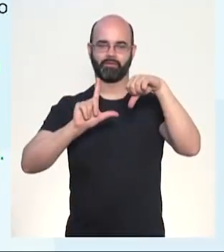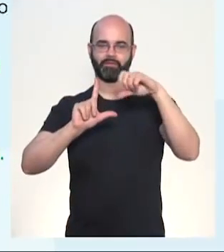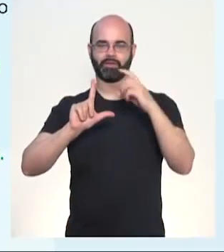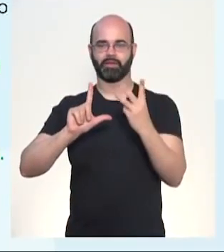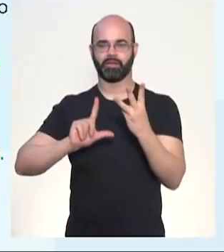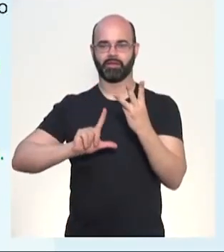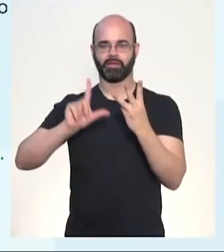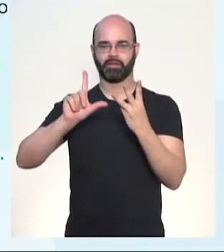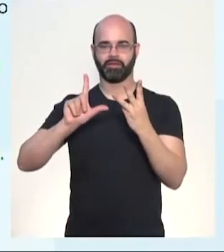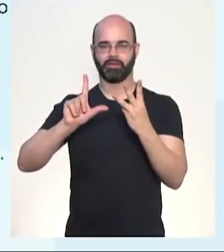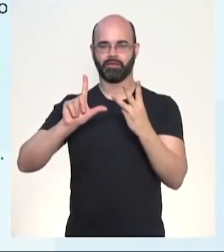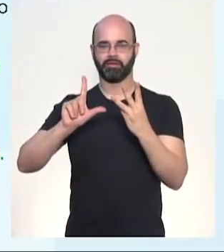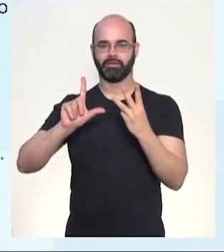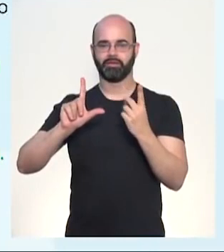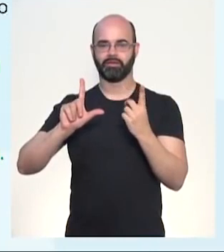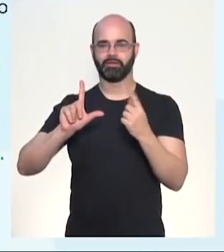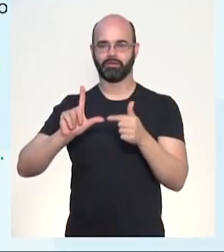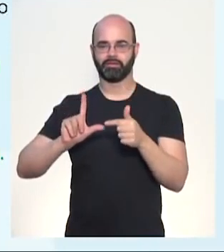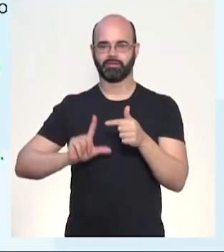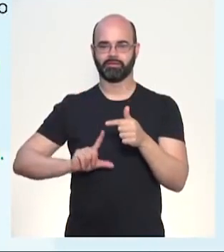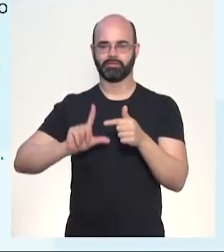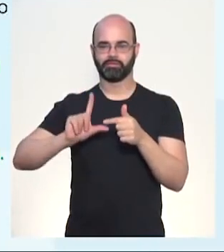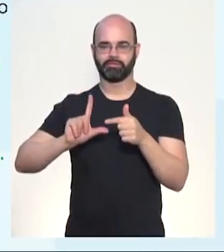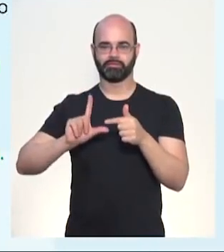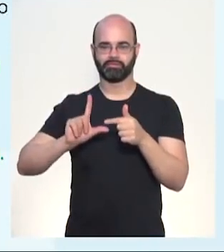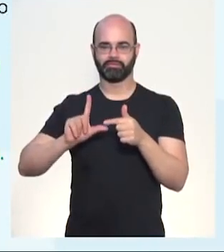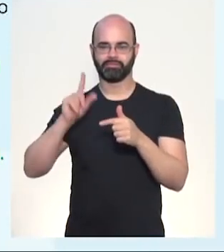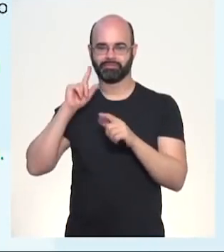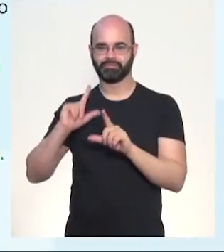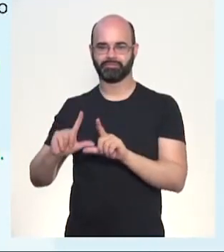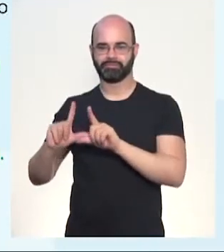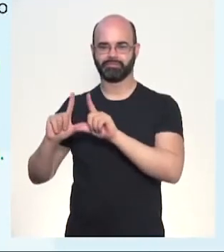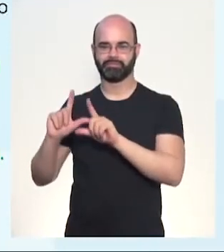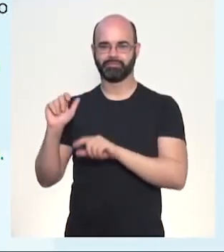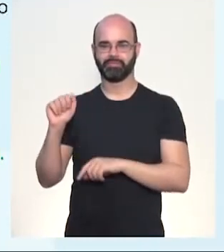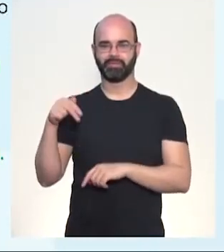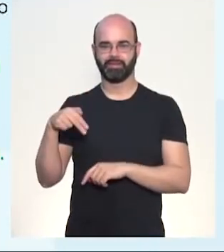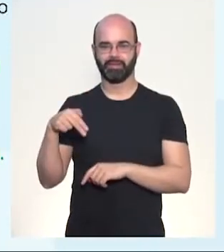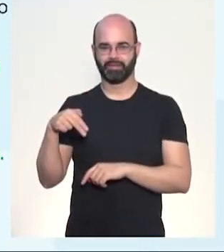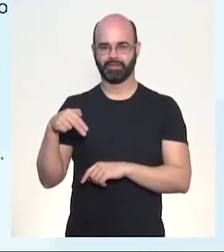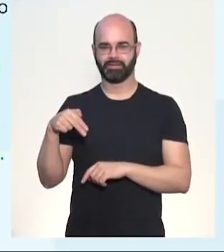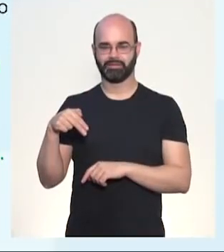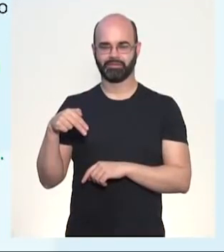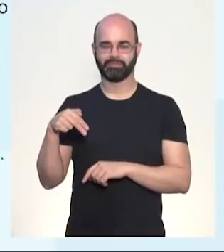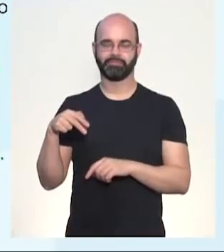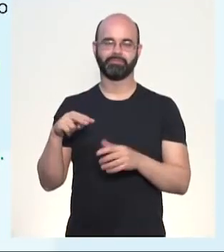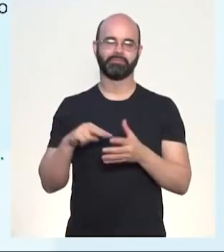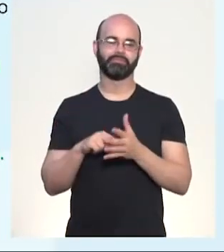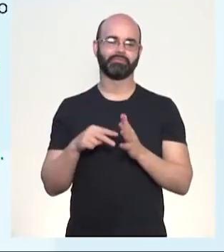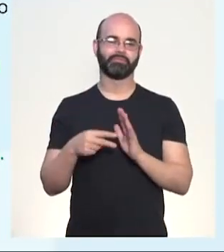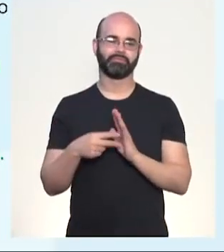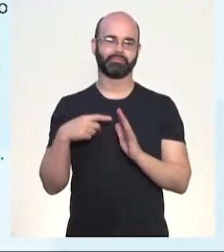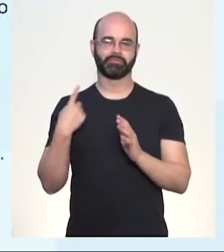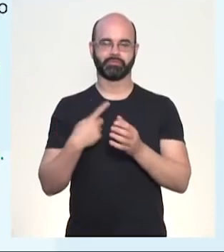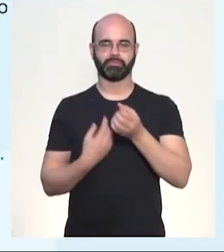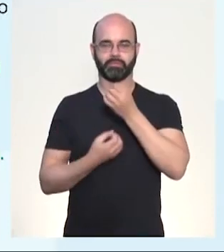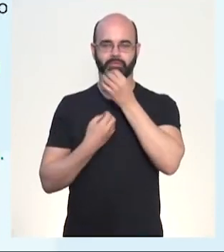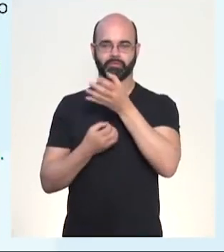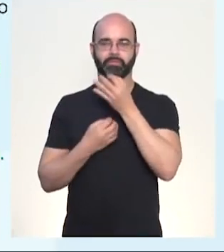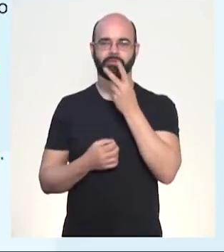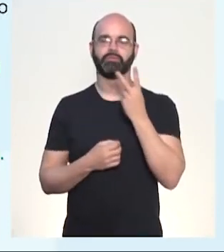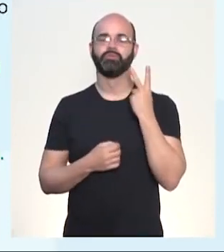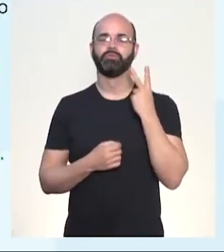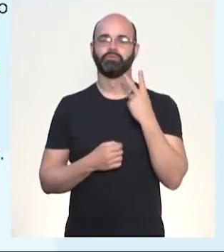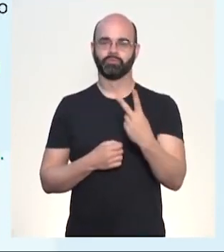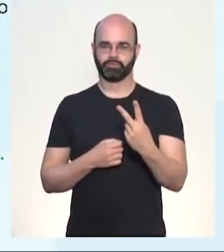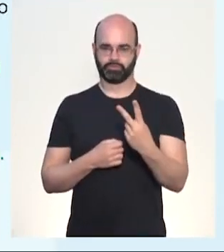vai subir? No AN, ou seja, é o valor do termo na sequência. Ou seja, Vi, a gente tem duas informações. Quando eu falo, por